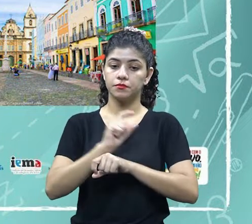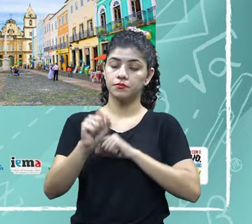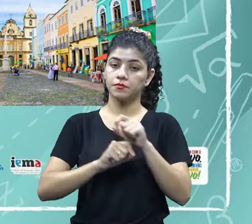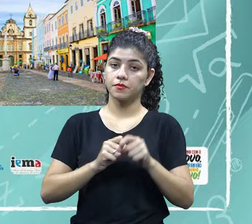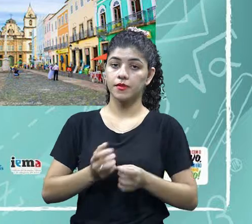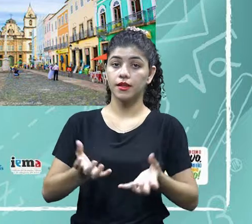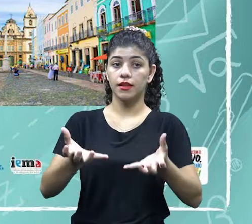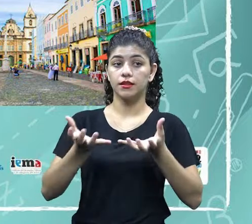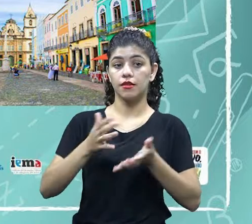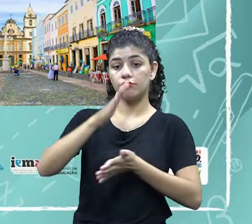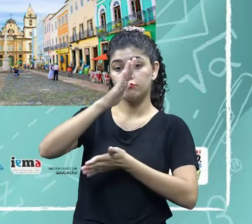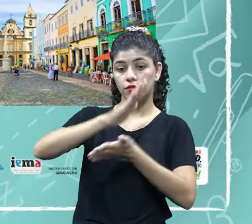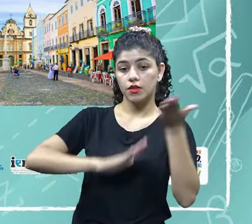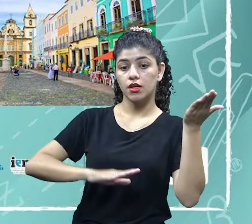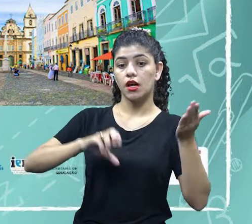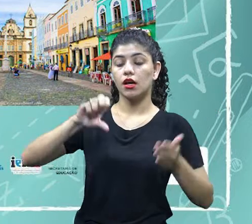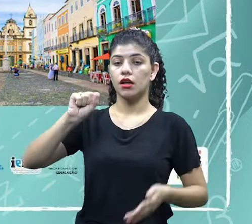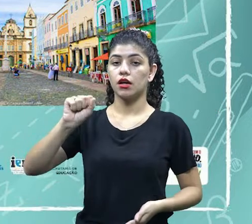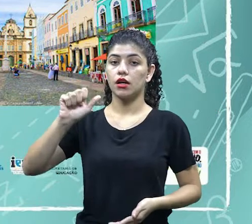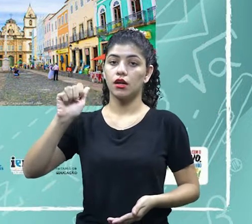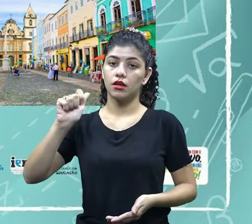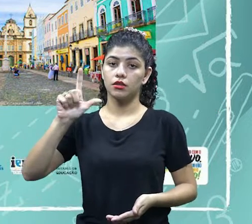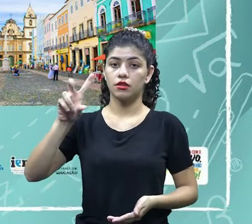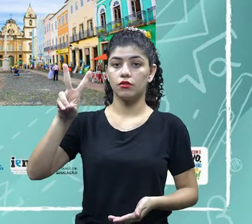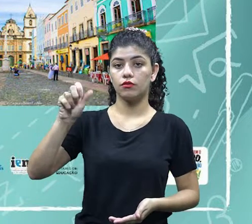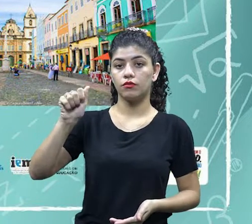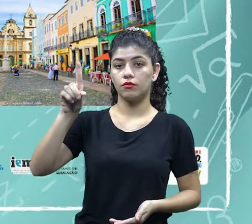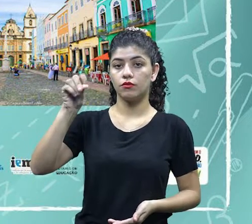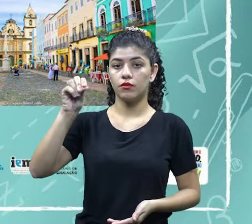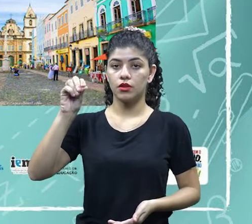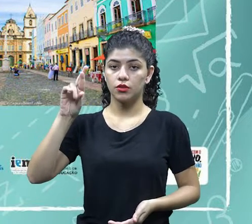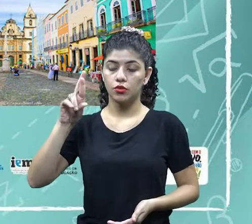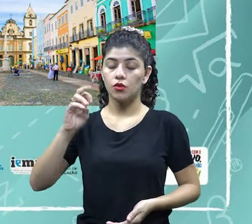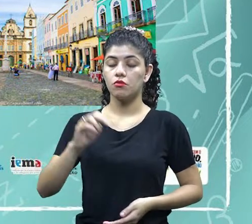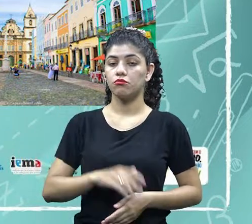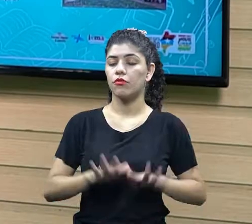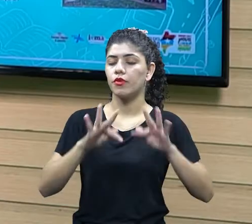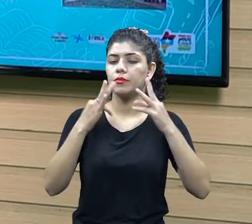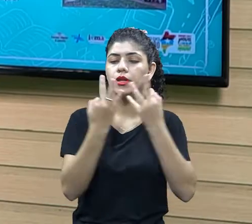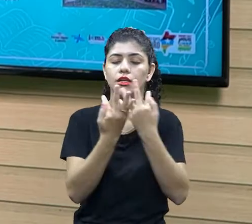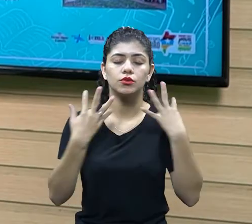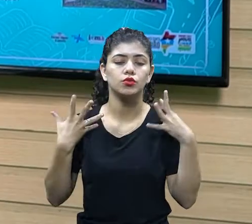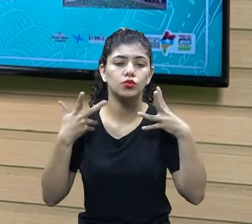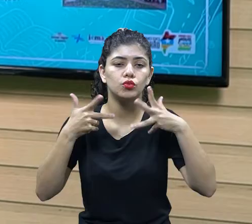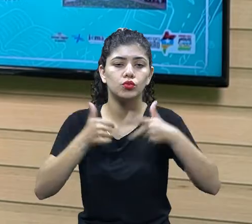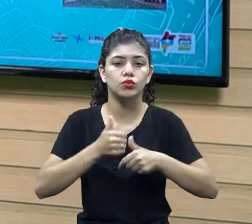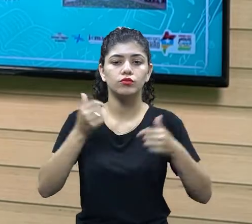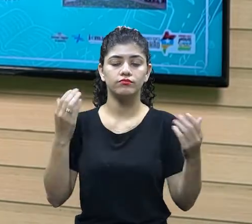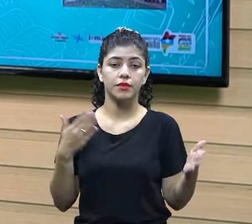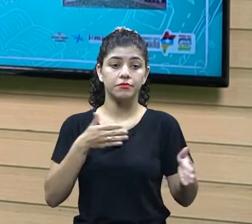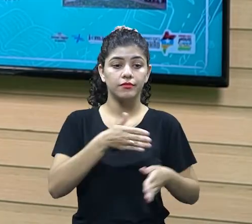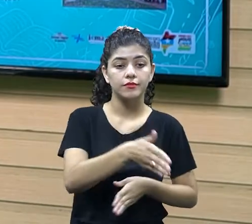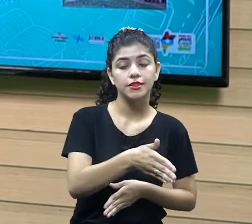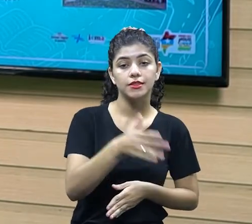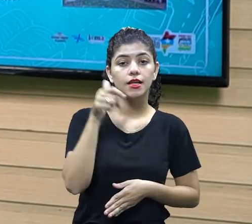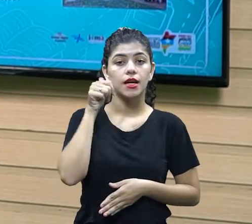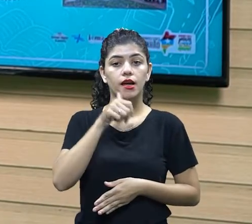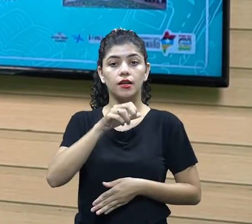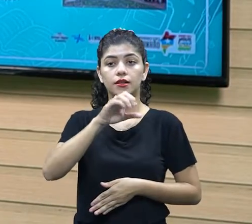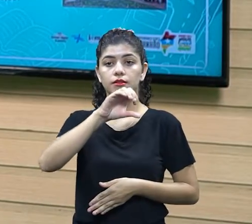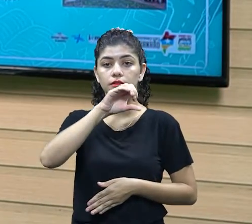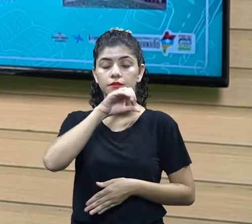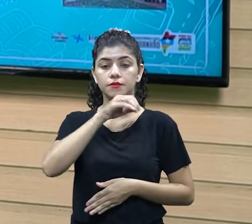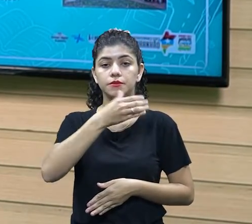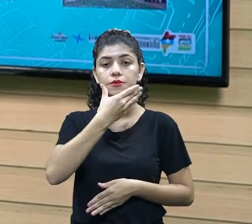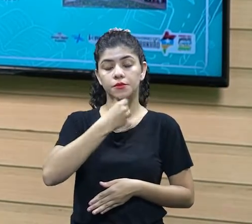decidiu viajar para Salvador com toda a família para visitar os seus pais. Então os pais de João moram em Salvador